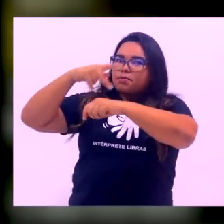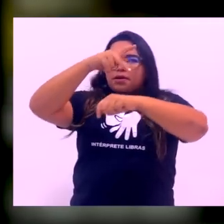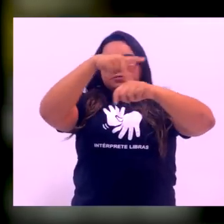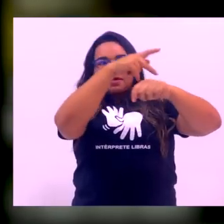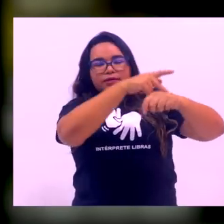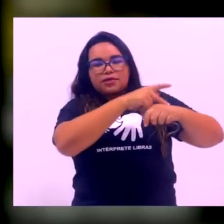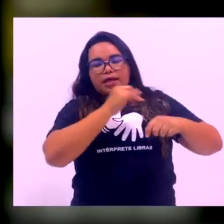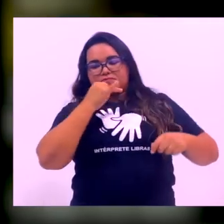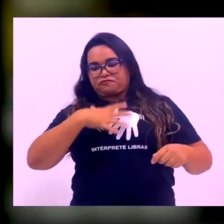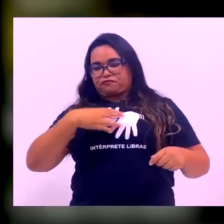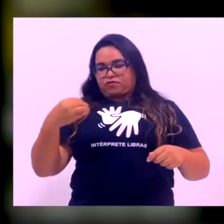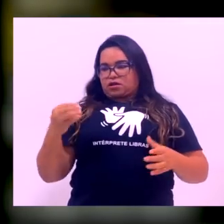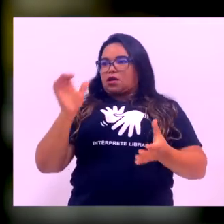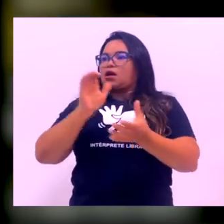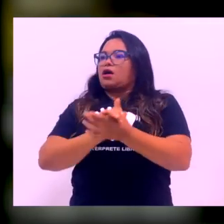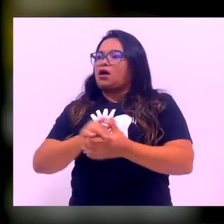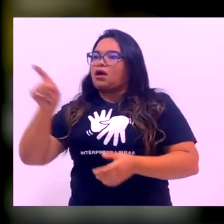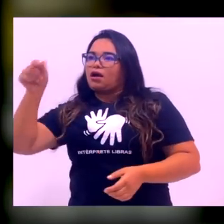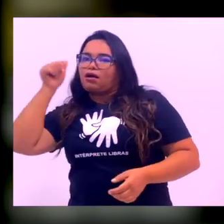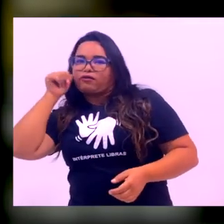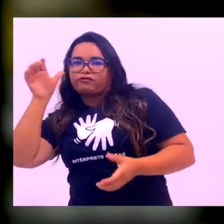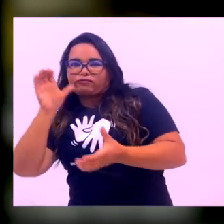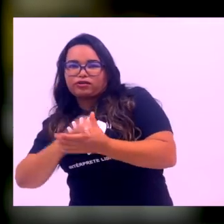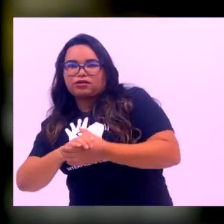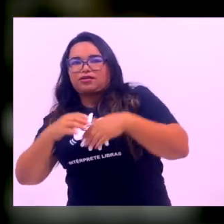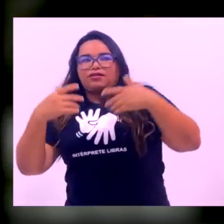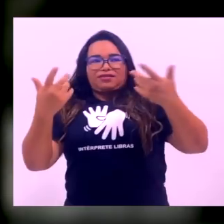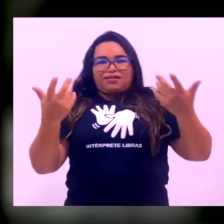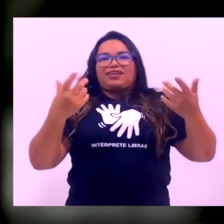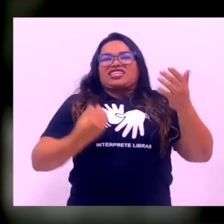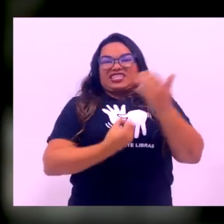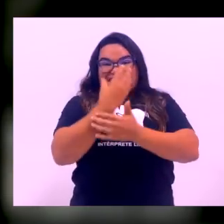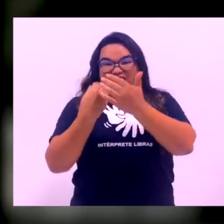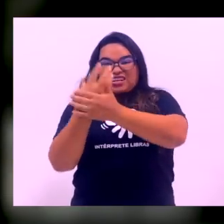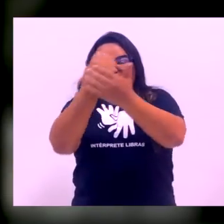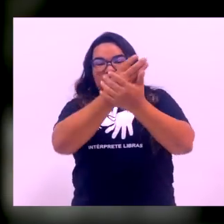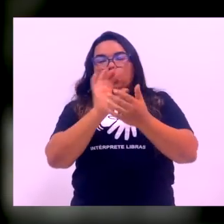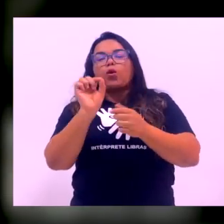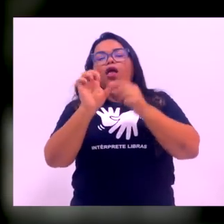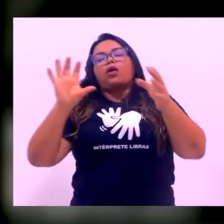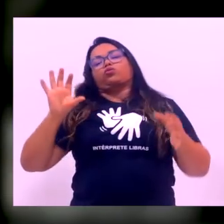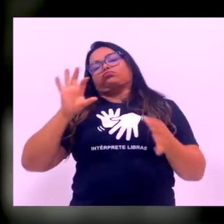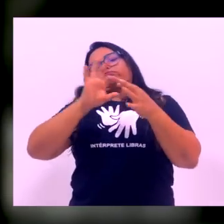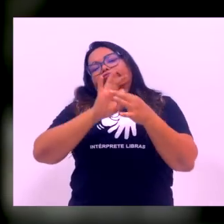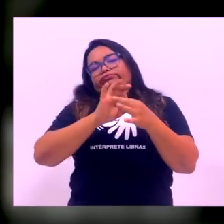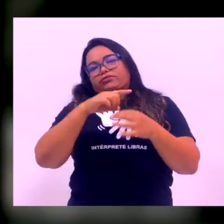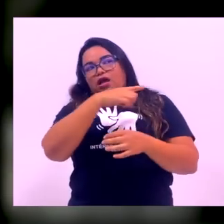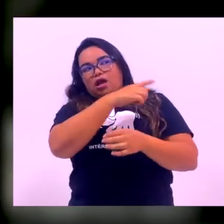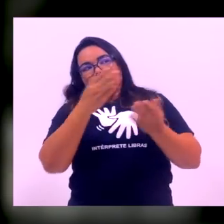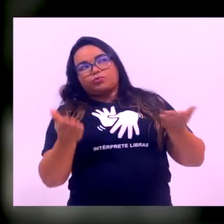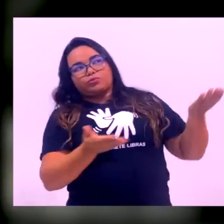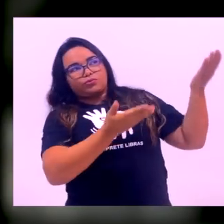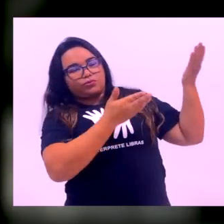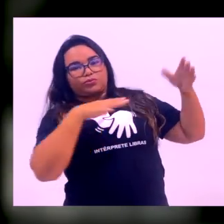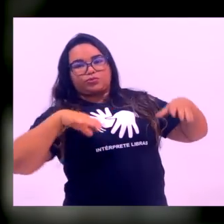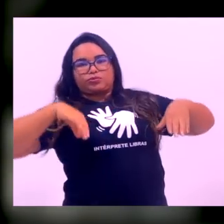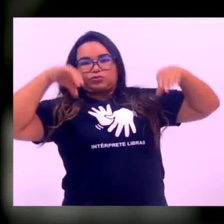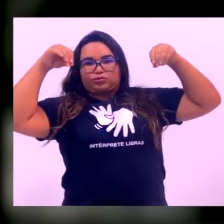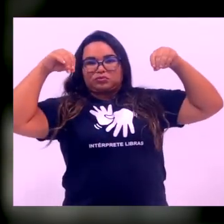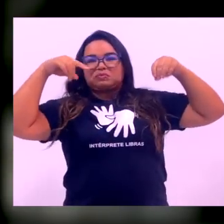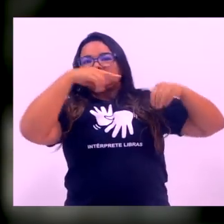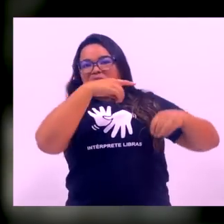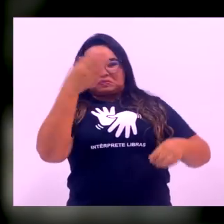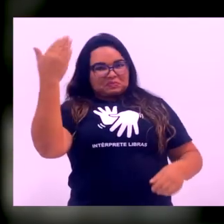uma aproximação entre essas nações. Aqui está o castelo de Frederiksburg. Ali, reis famosos e